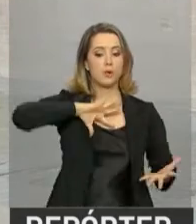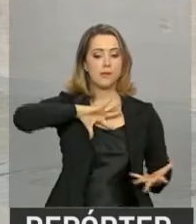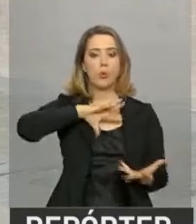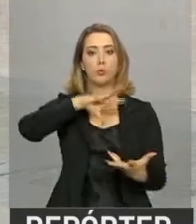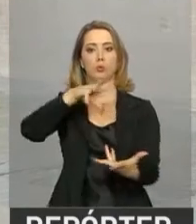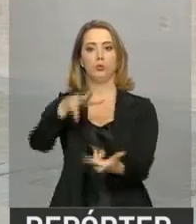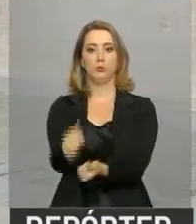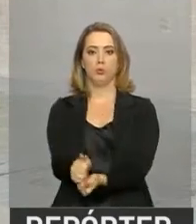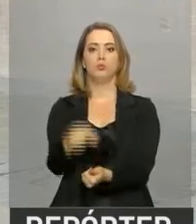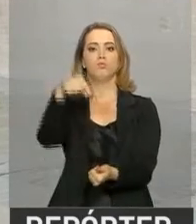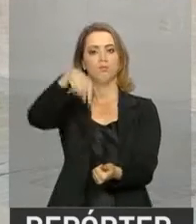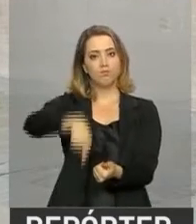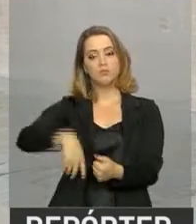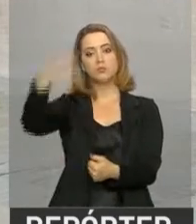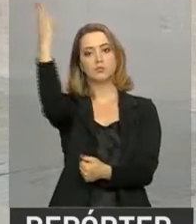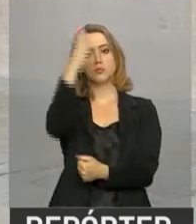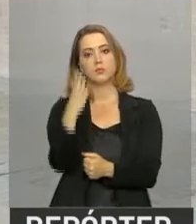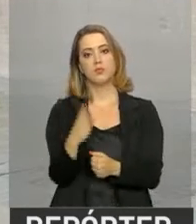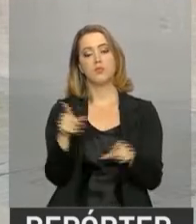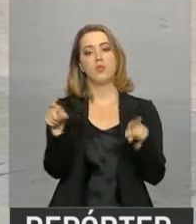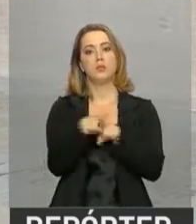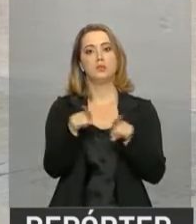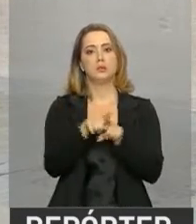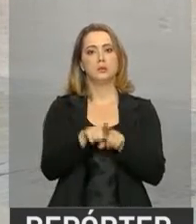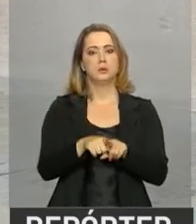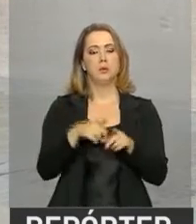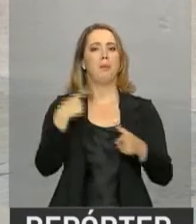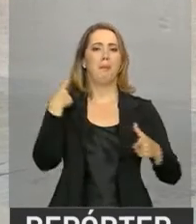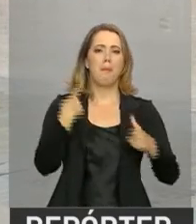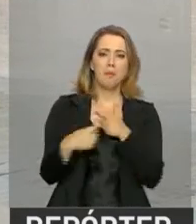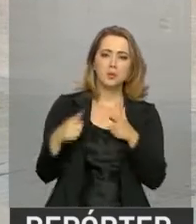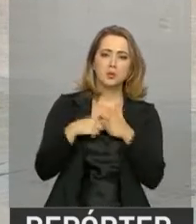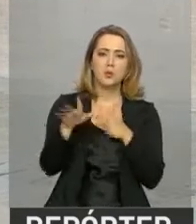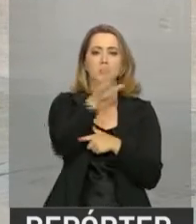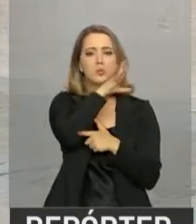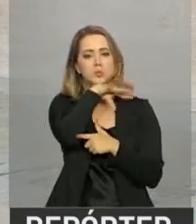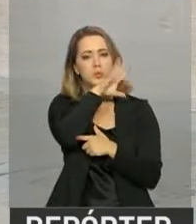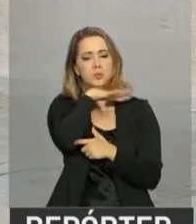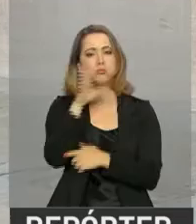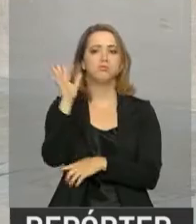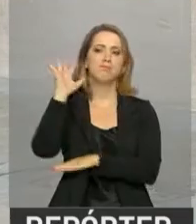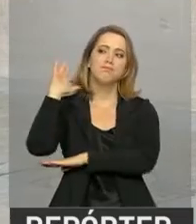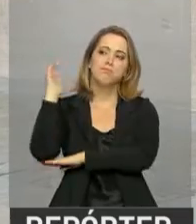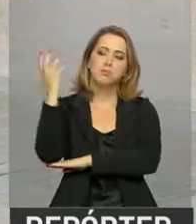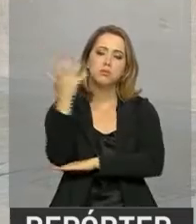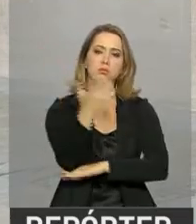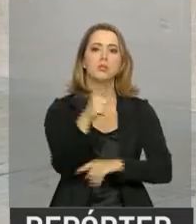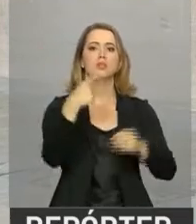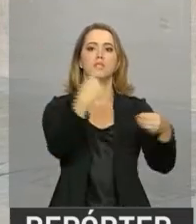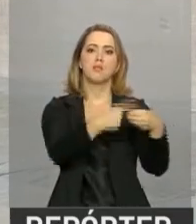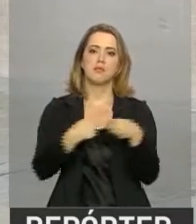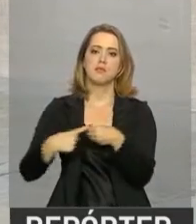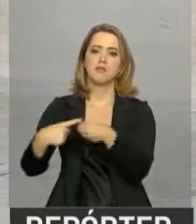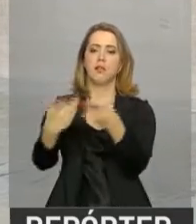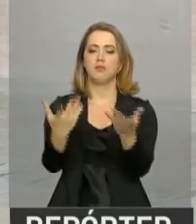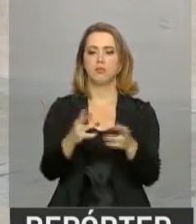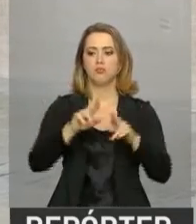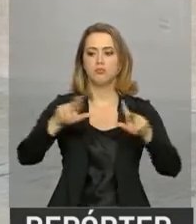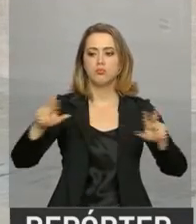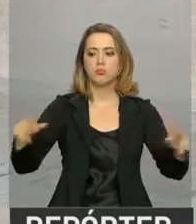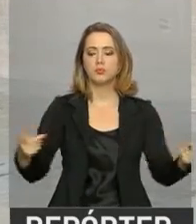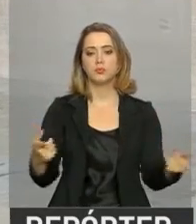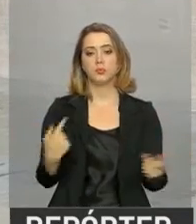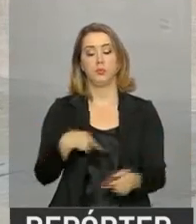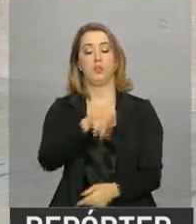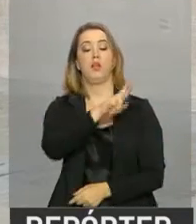dúvidas o pior no brasil justamente pelo impacto a fauna flora recursos hídricos e comunidades locais a